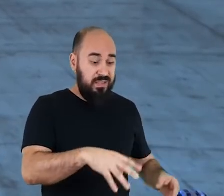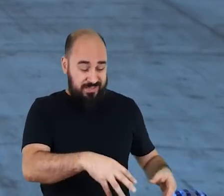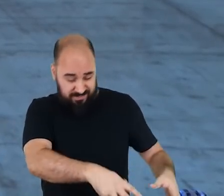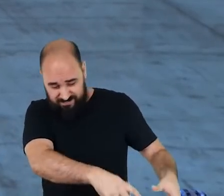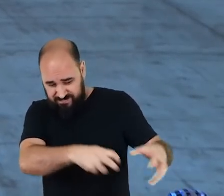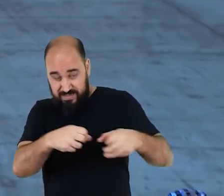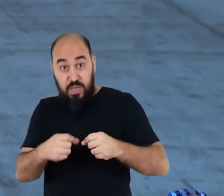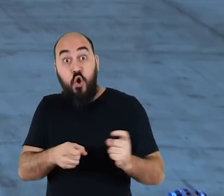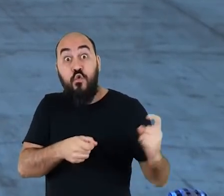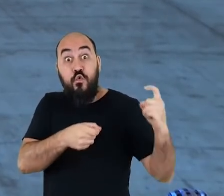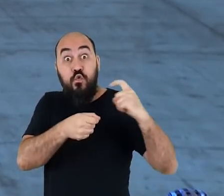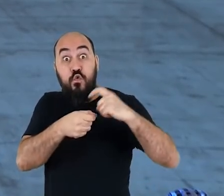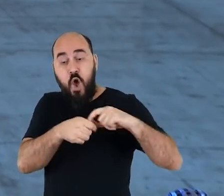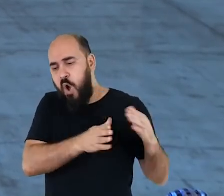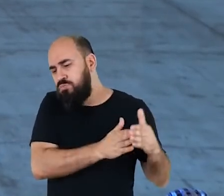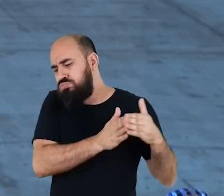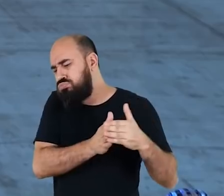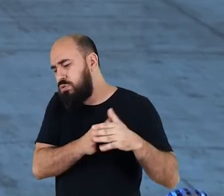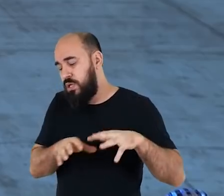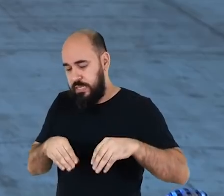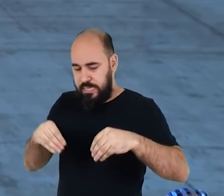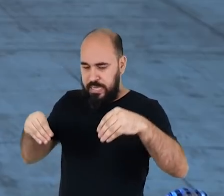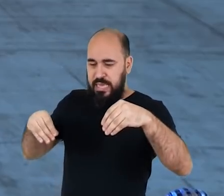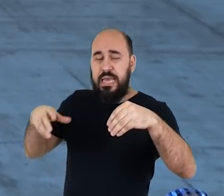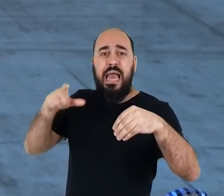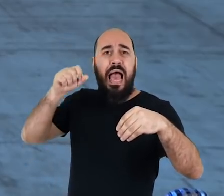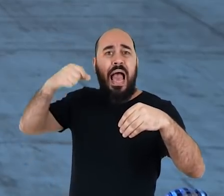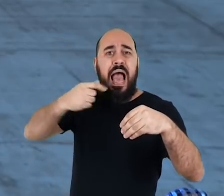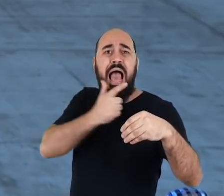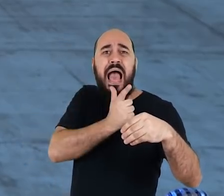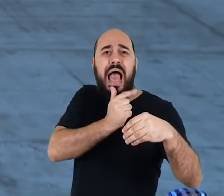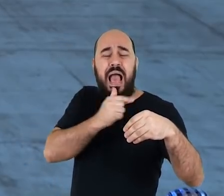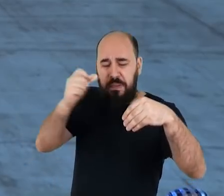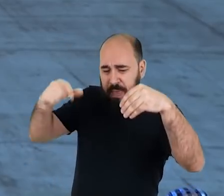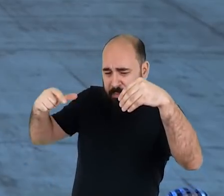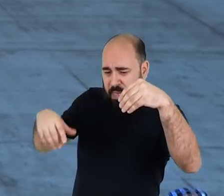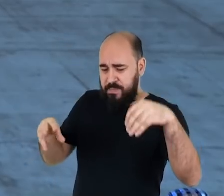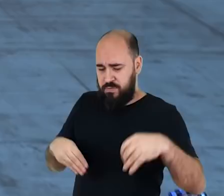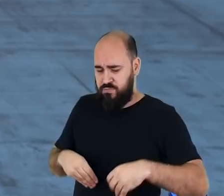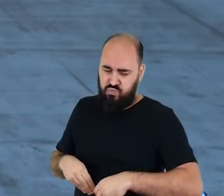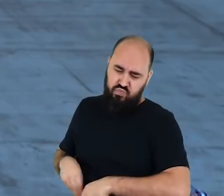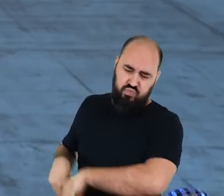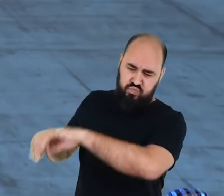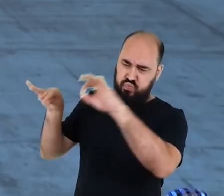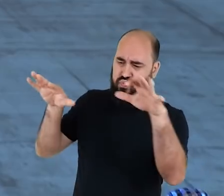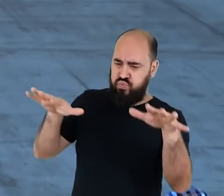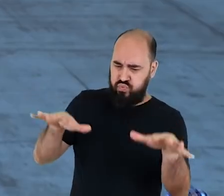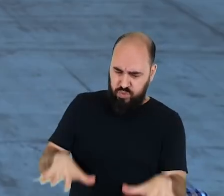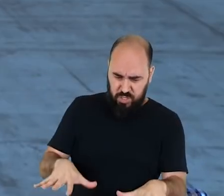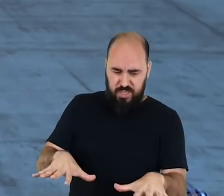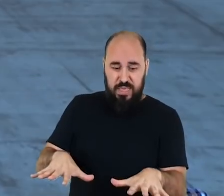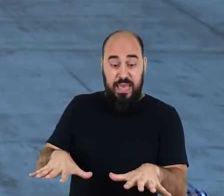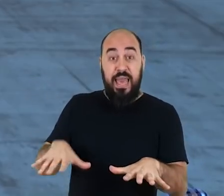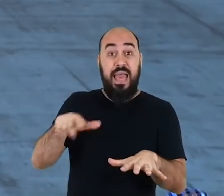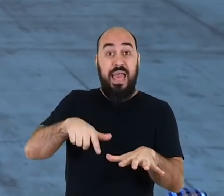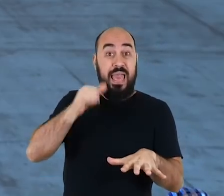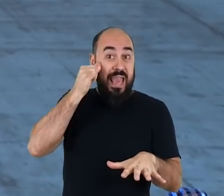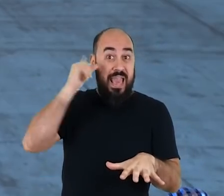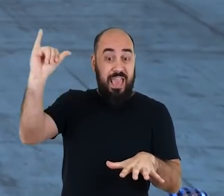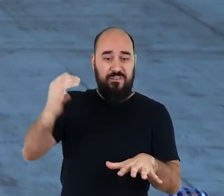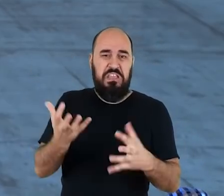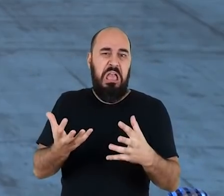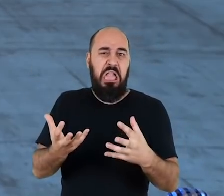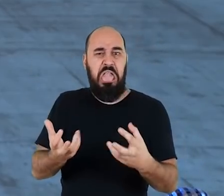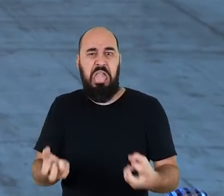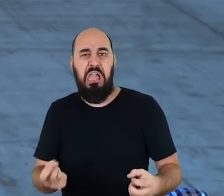própria praia ou numa pedra lisa em cima dos rochedos ali, para que as redes pudessem secar ao sol, evitando assim que elas